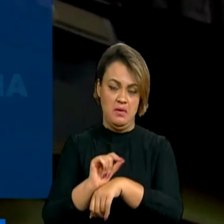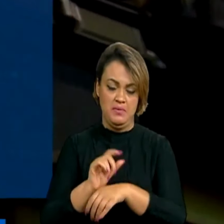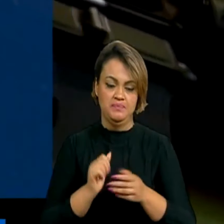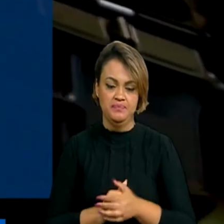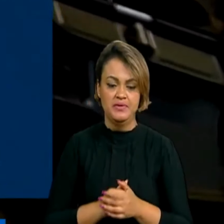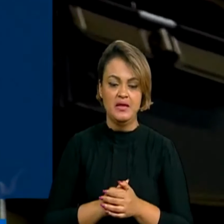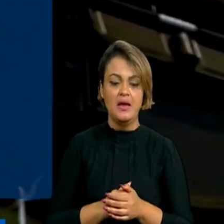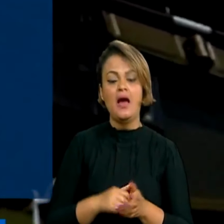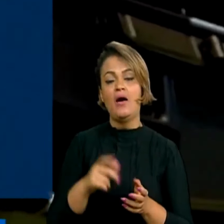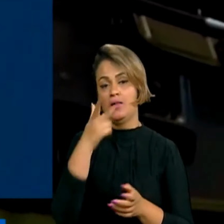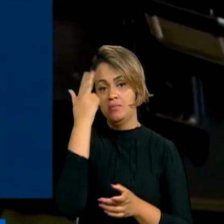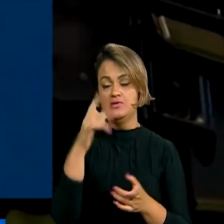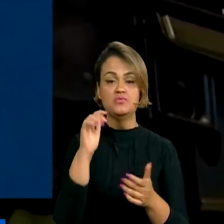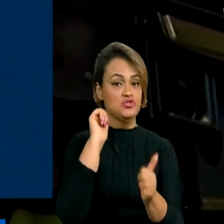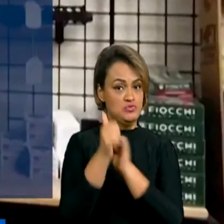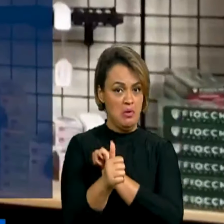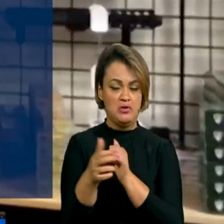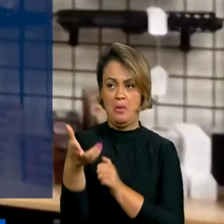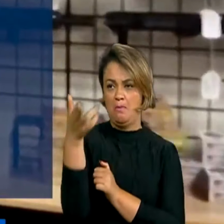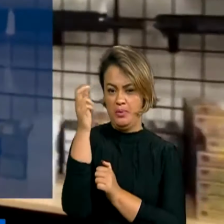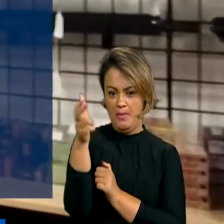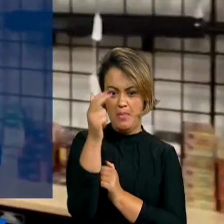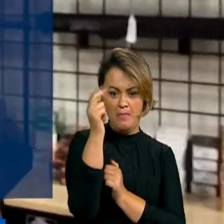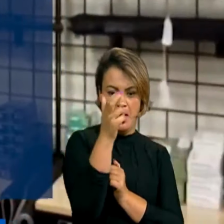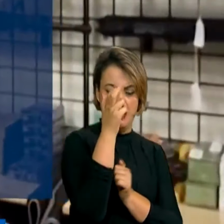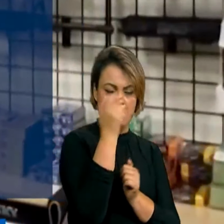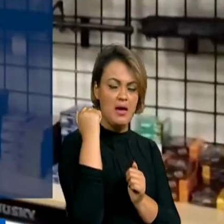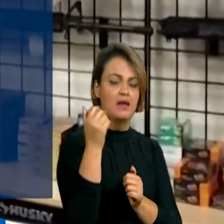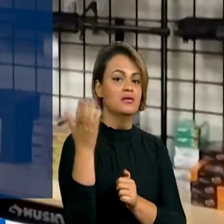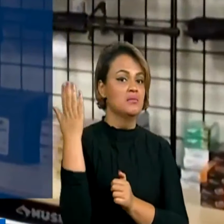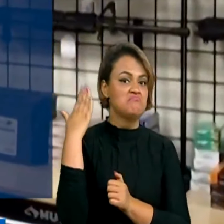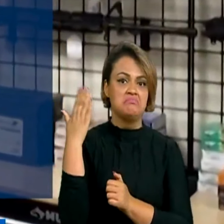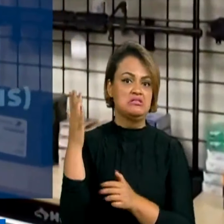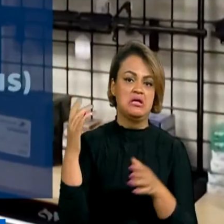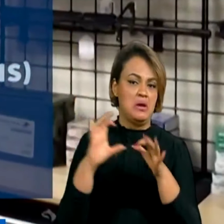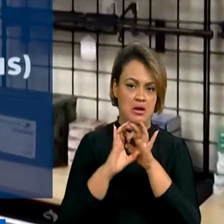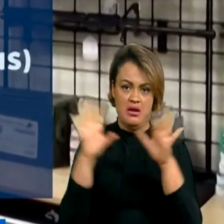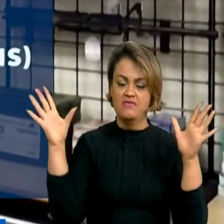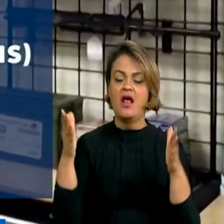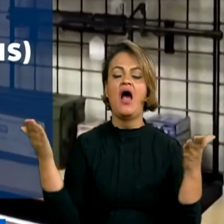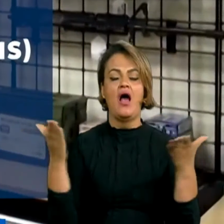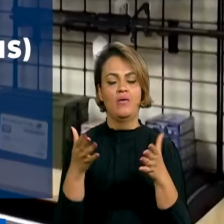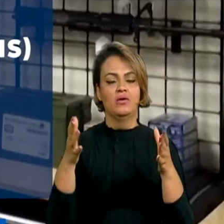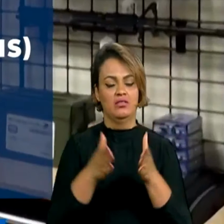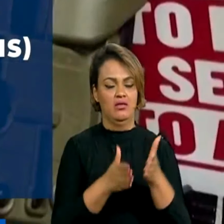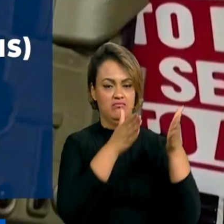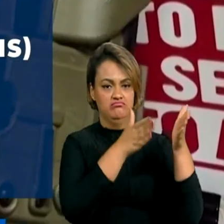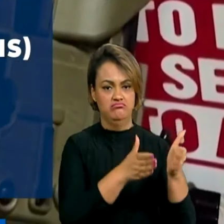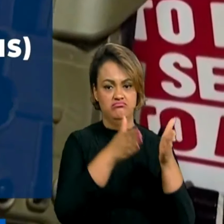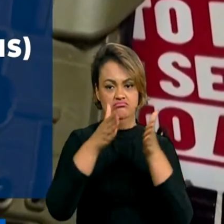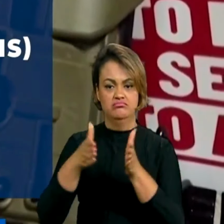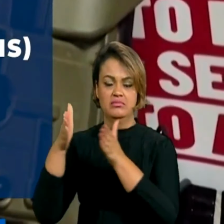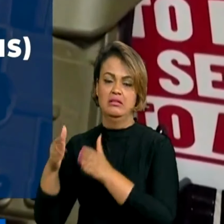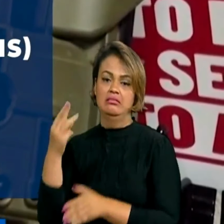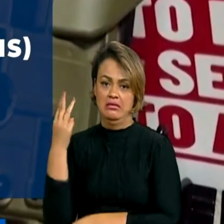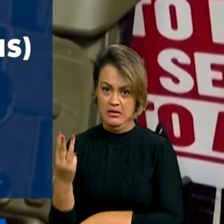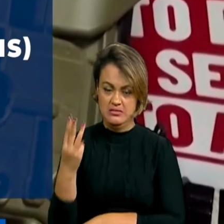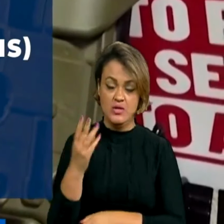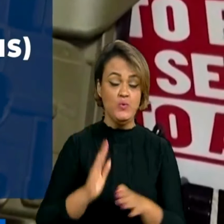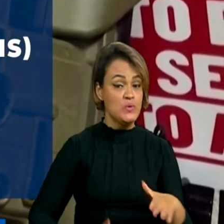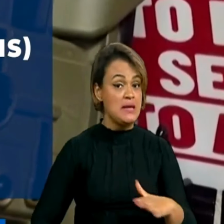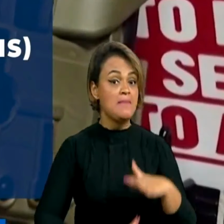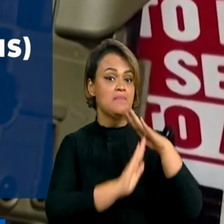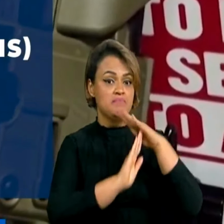os atiradores desportivos, que antes não tinham classificação, foram divididos em 3 níveis e o